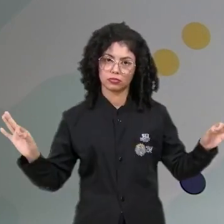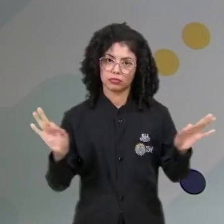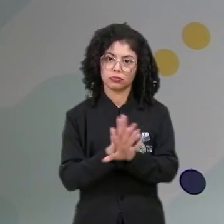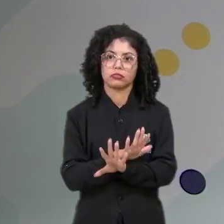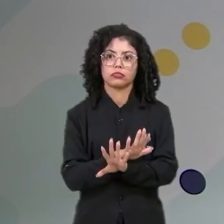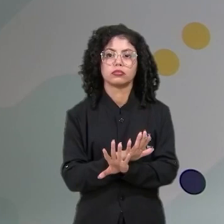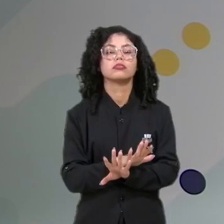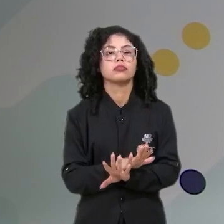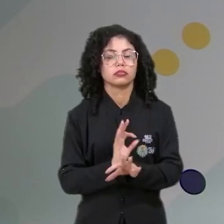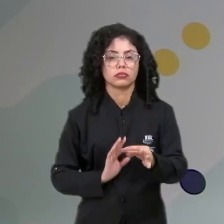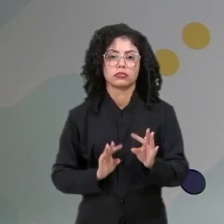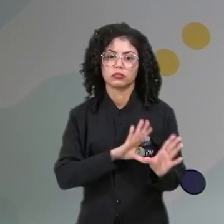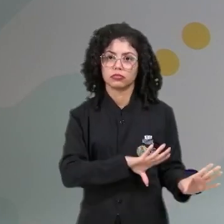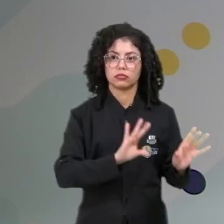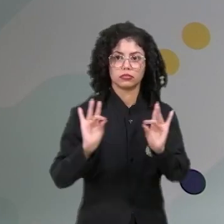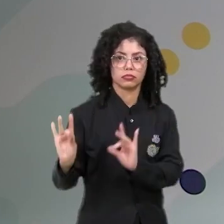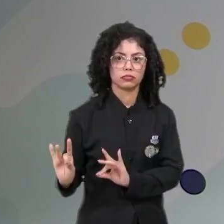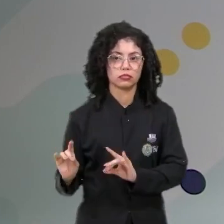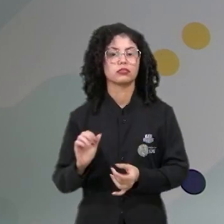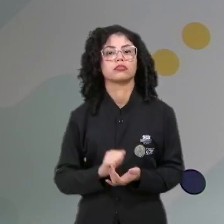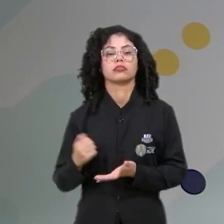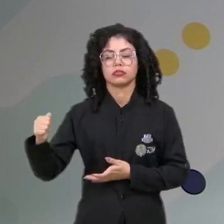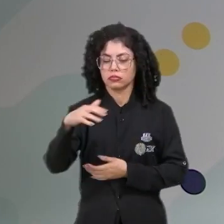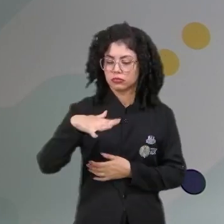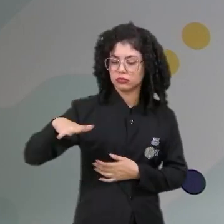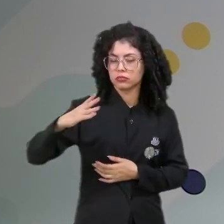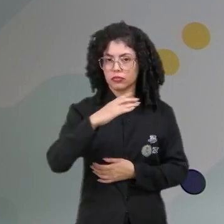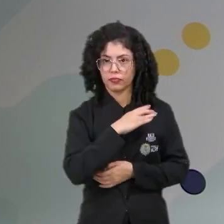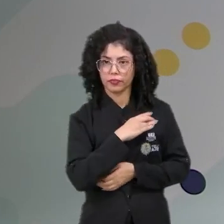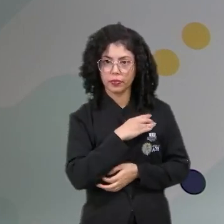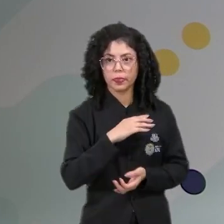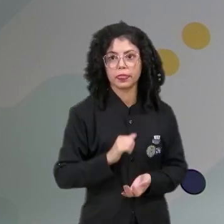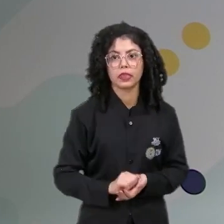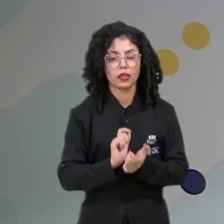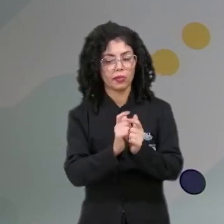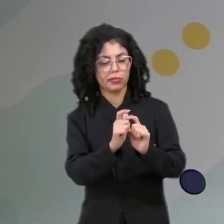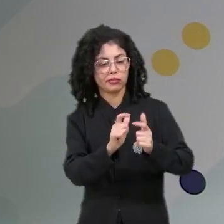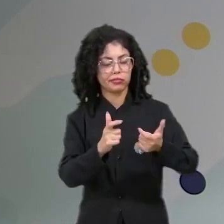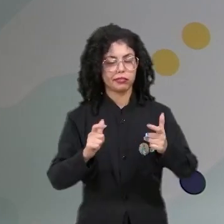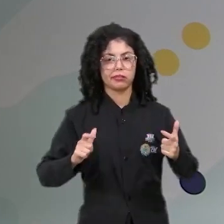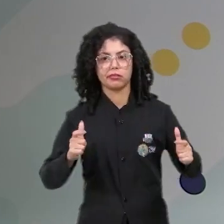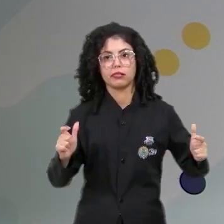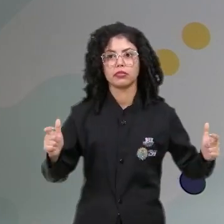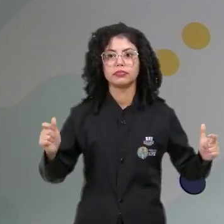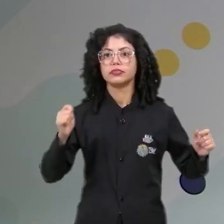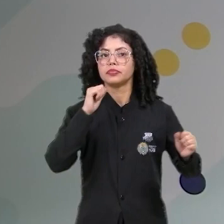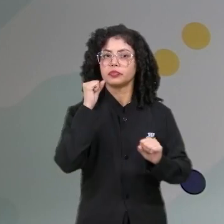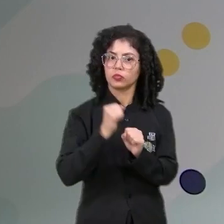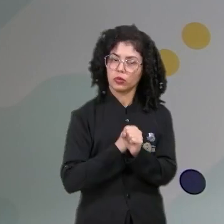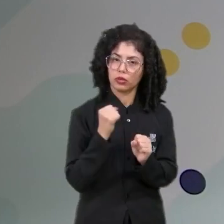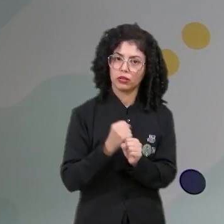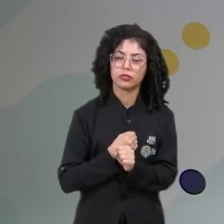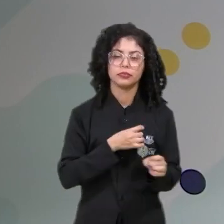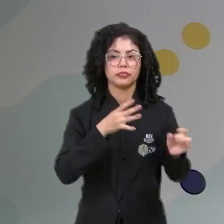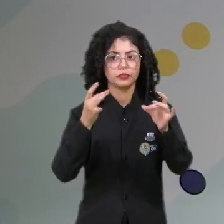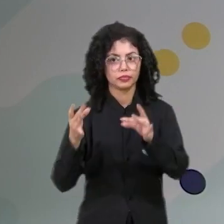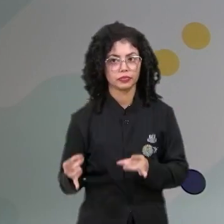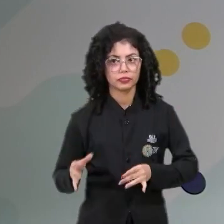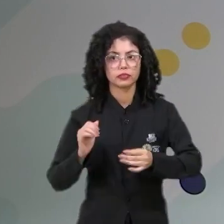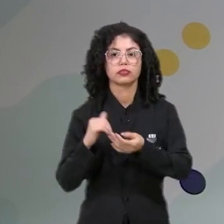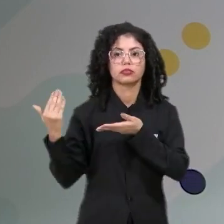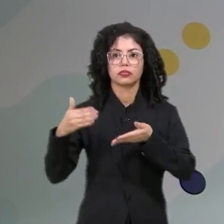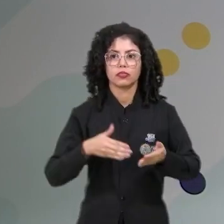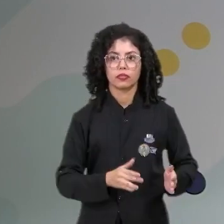não tem essa faixa de transição do rural para a cidade. A cidade cresce, né, suas construções, seu comércio e